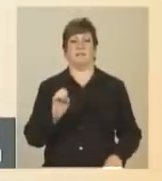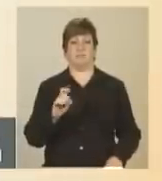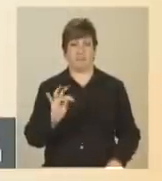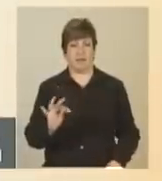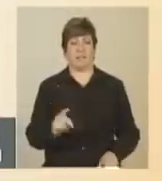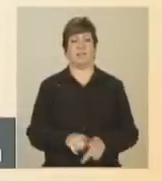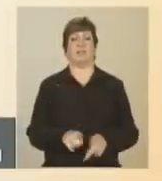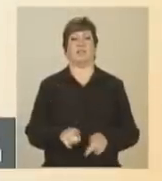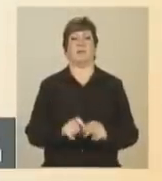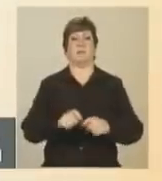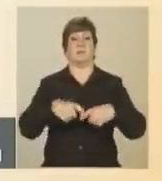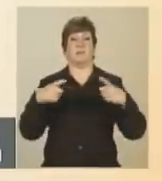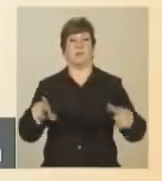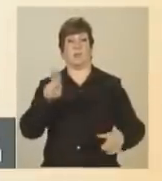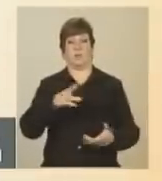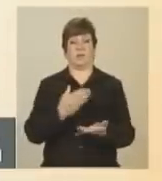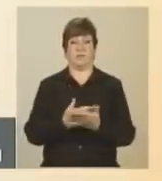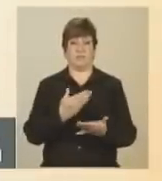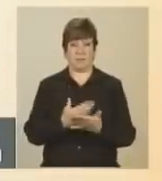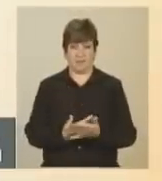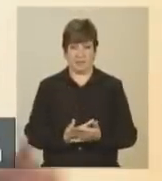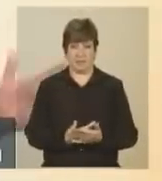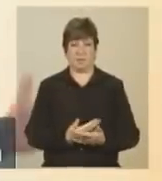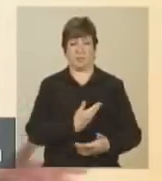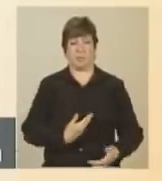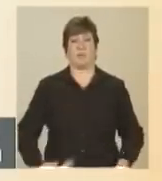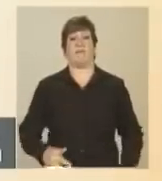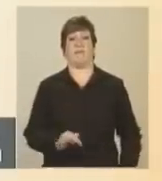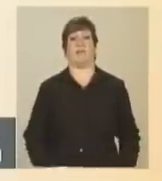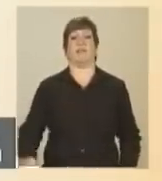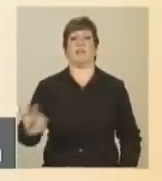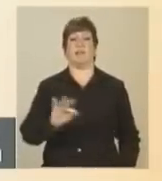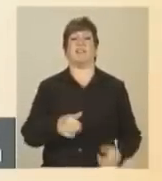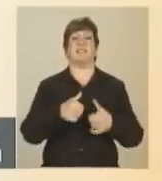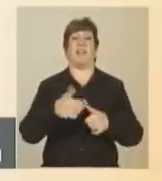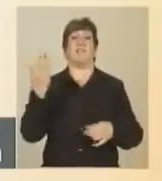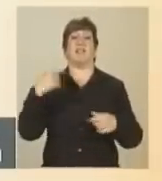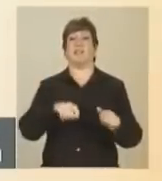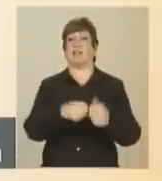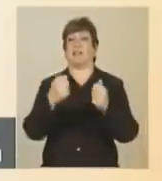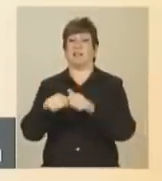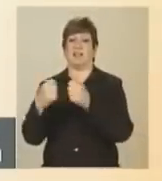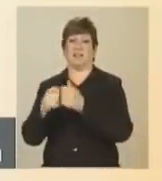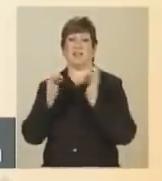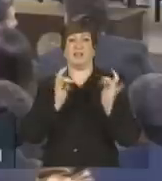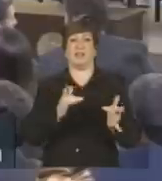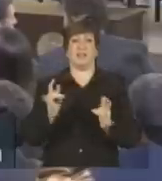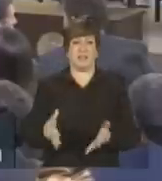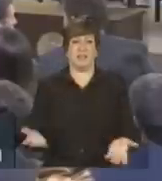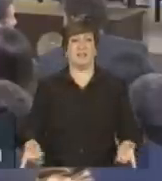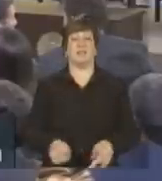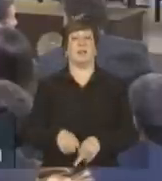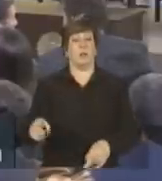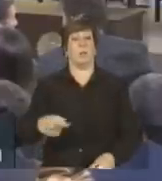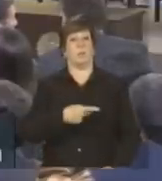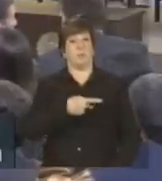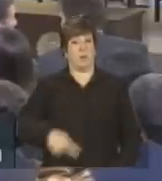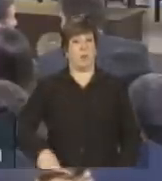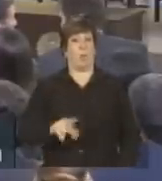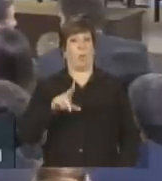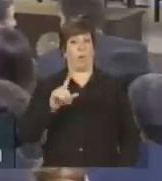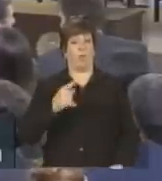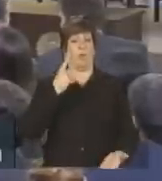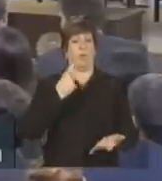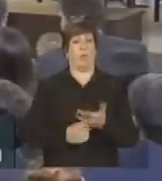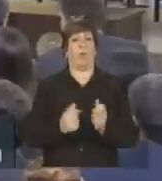expansão das universidades públicas federais, que estavam sucateadas, o compromisso do presidente com todas